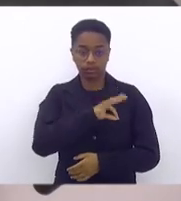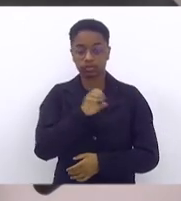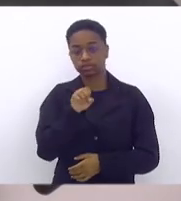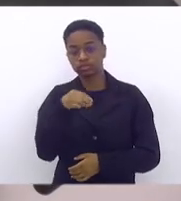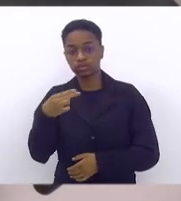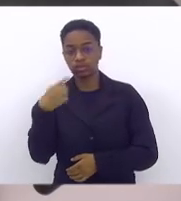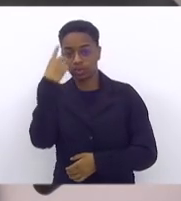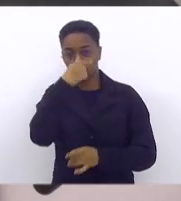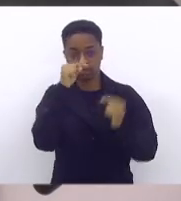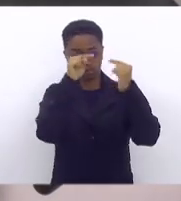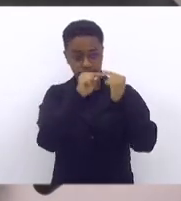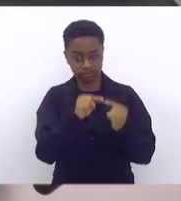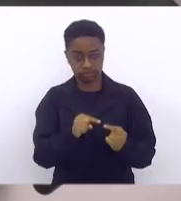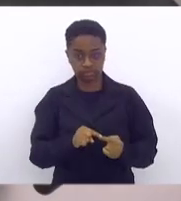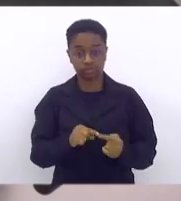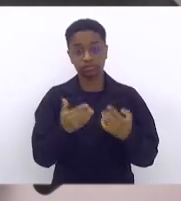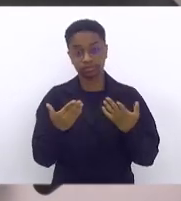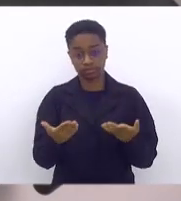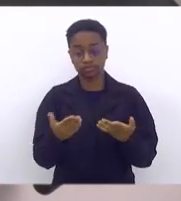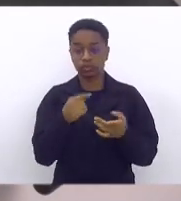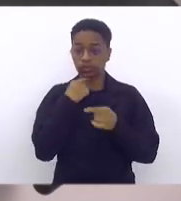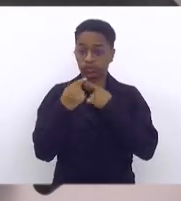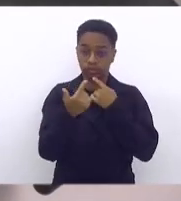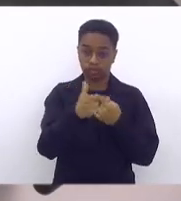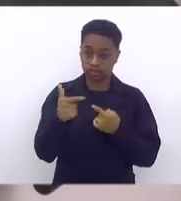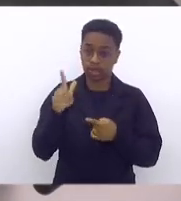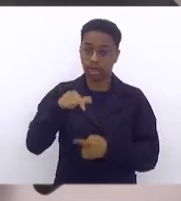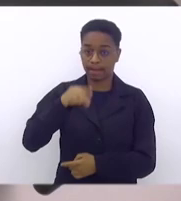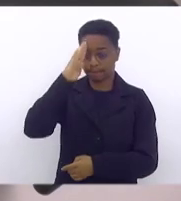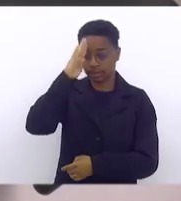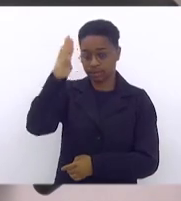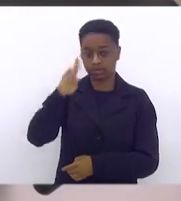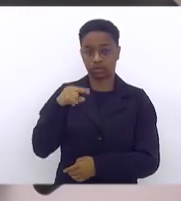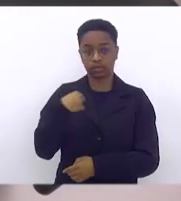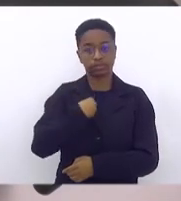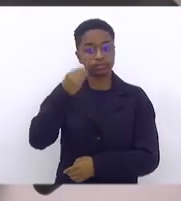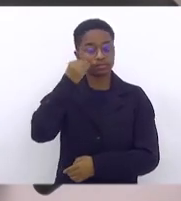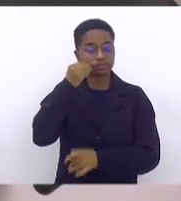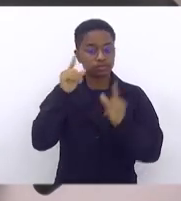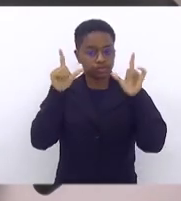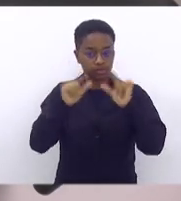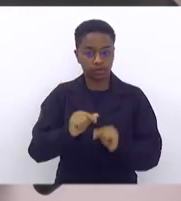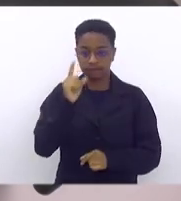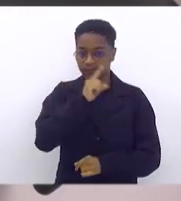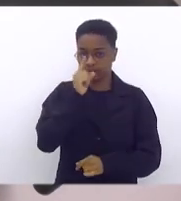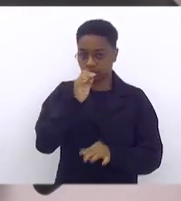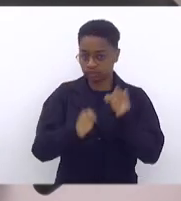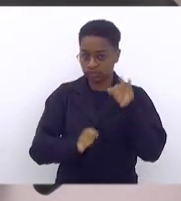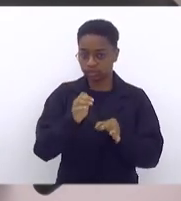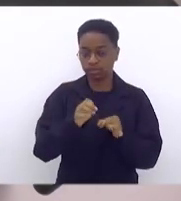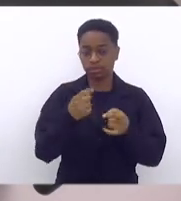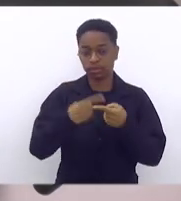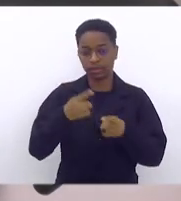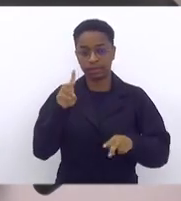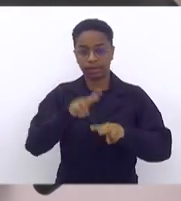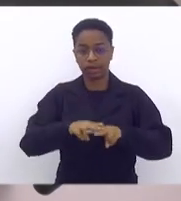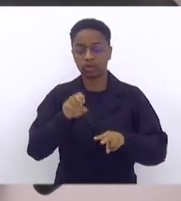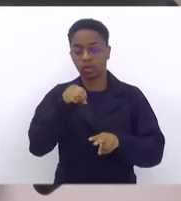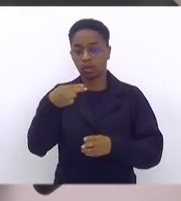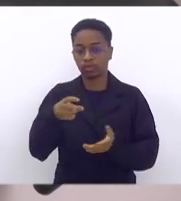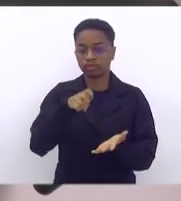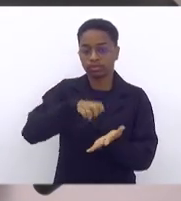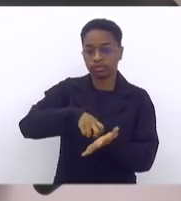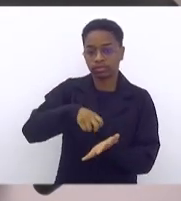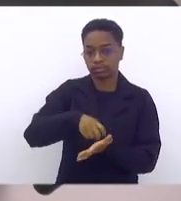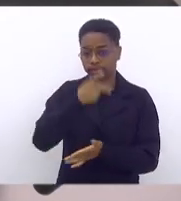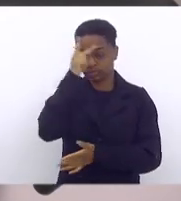um reconhecimento fotográfico, enfim. E isso, sem dúvida, seria essencial para a gente tentar reduzir algumas injustiças em relação à prisão ou condenação. Então, é,